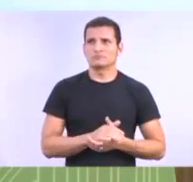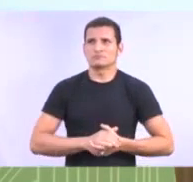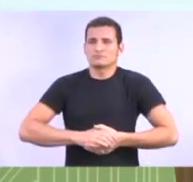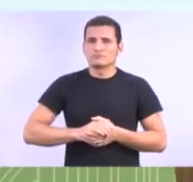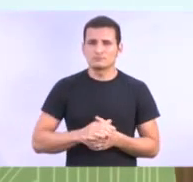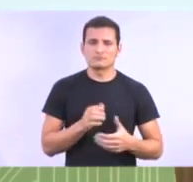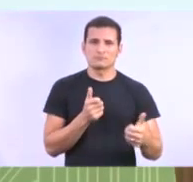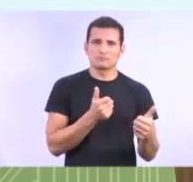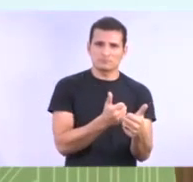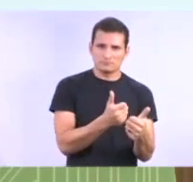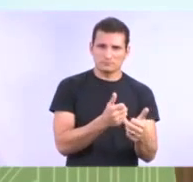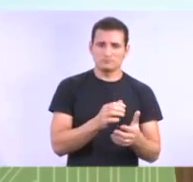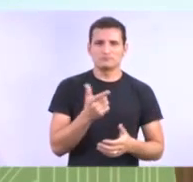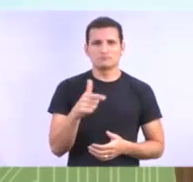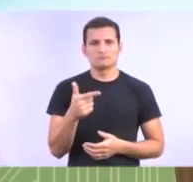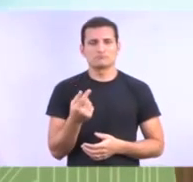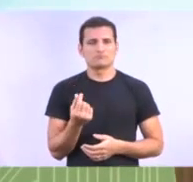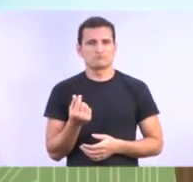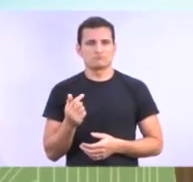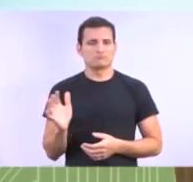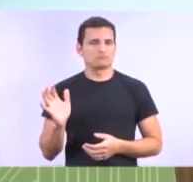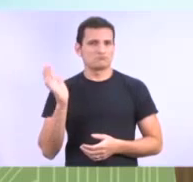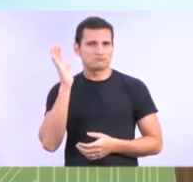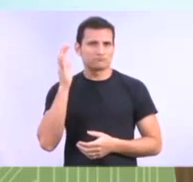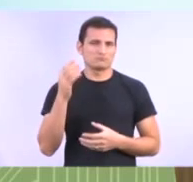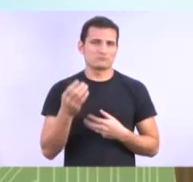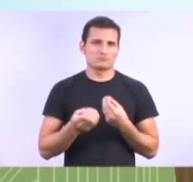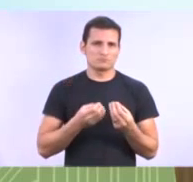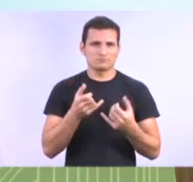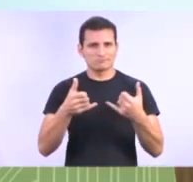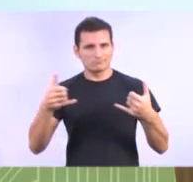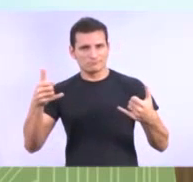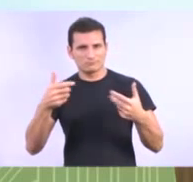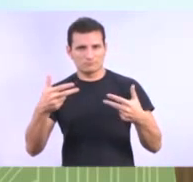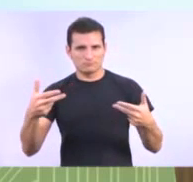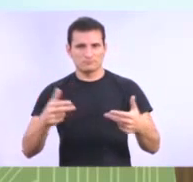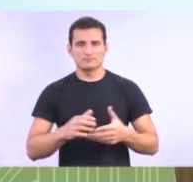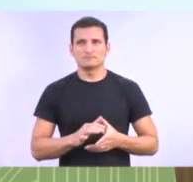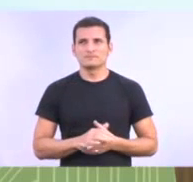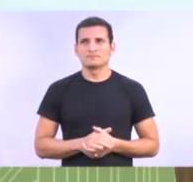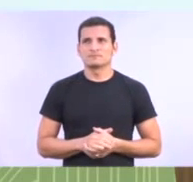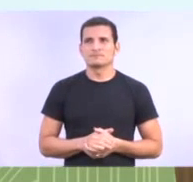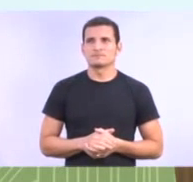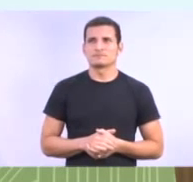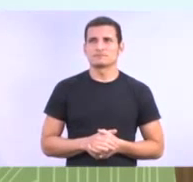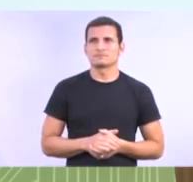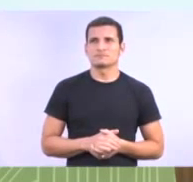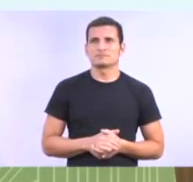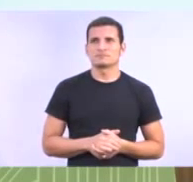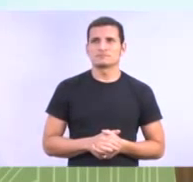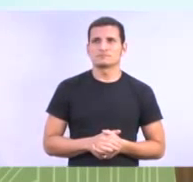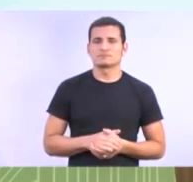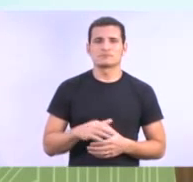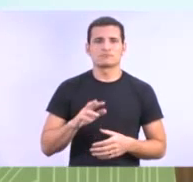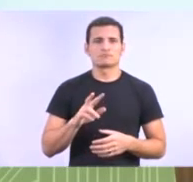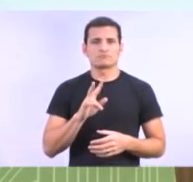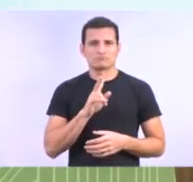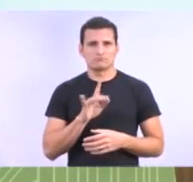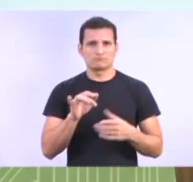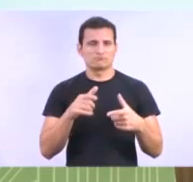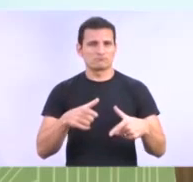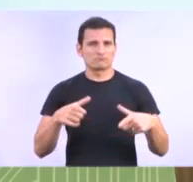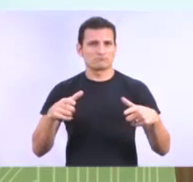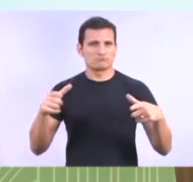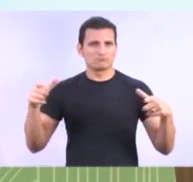Então, exatamente. Você não tem um custo tão grande com o meio físico, correto? E aí quando a gente vai ampliando isso, o